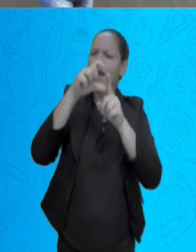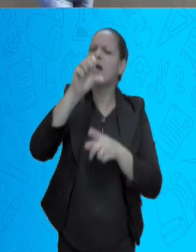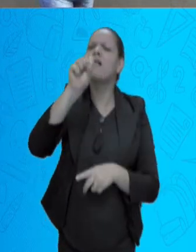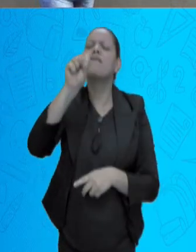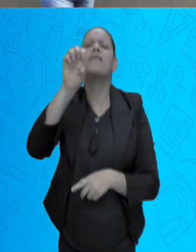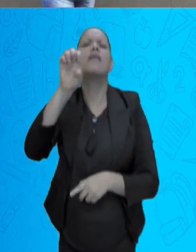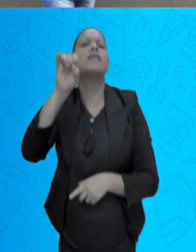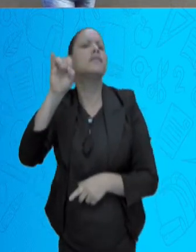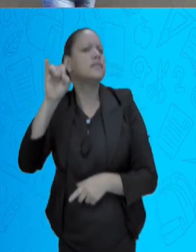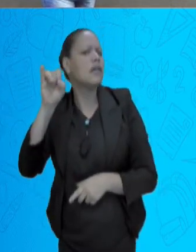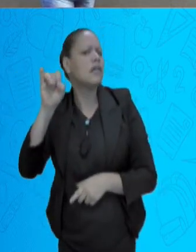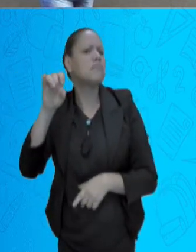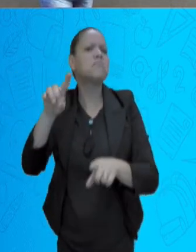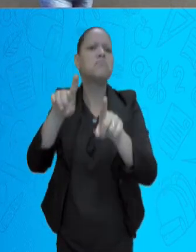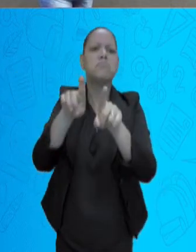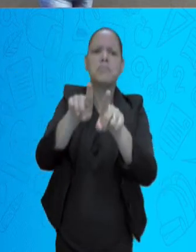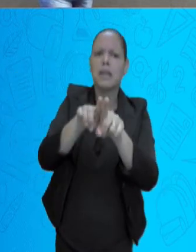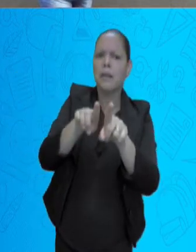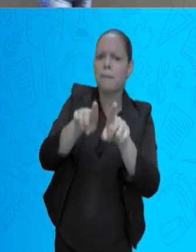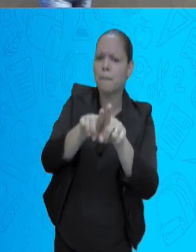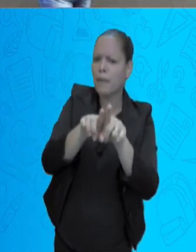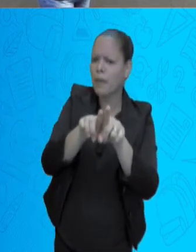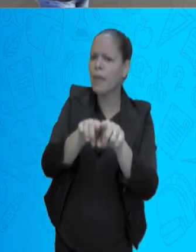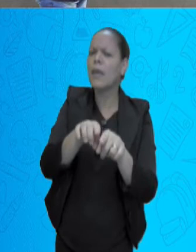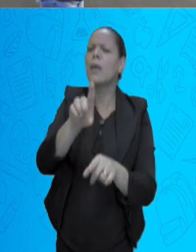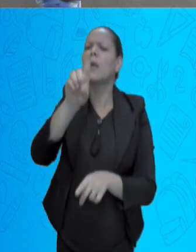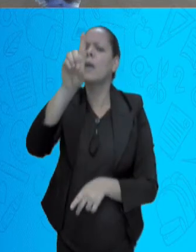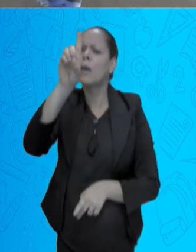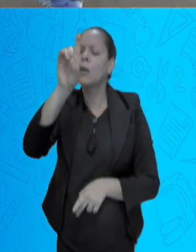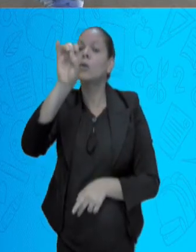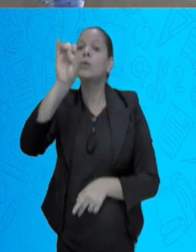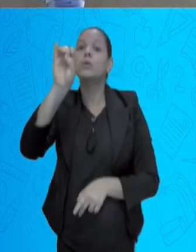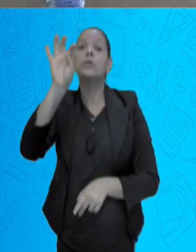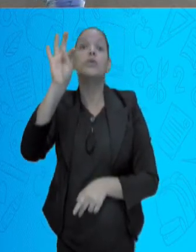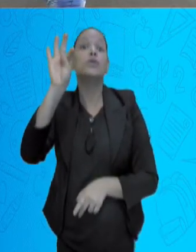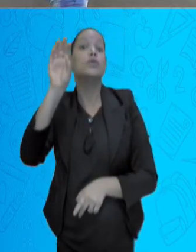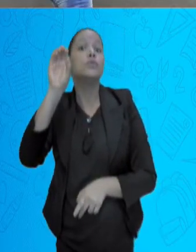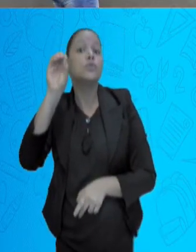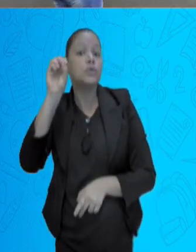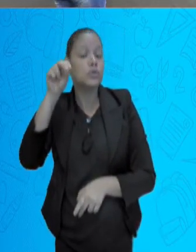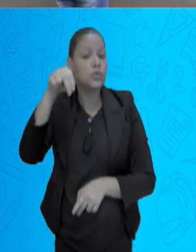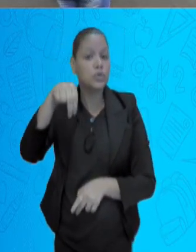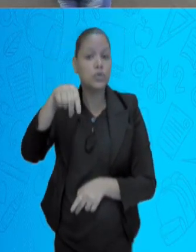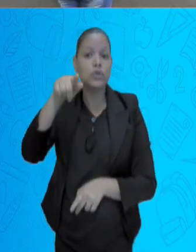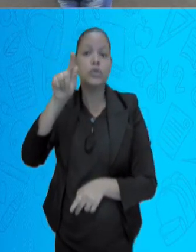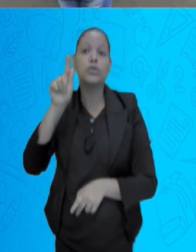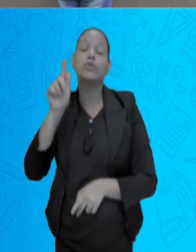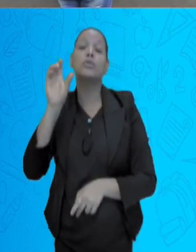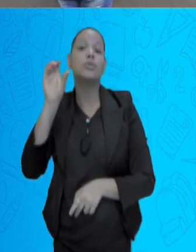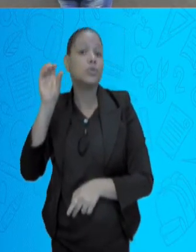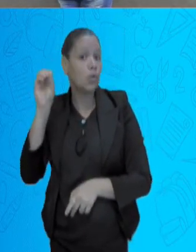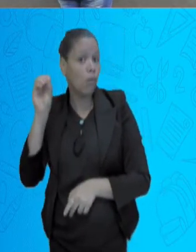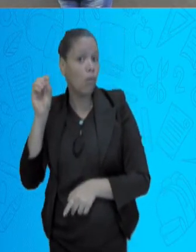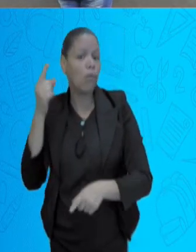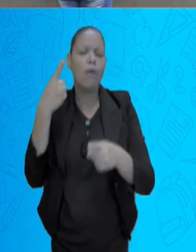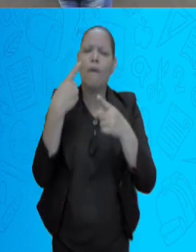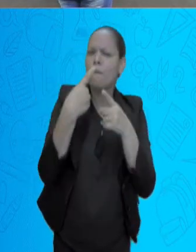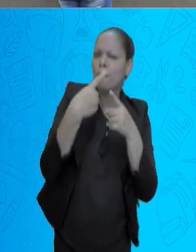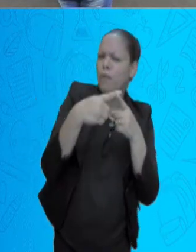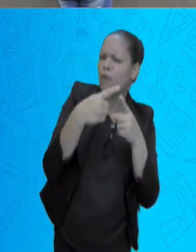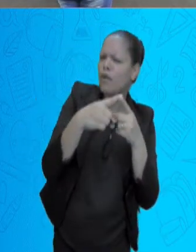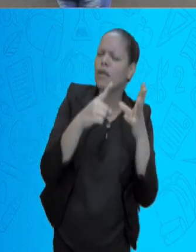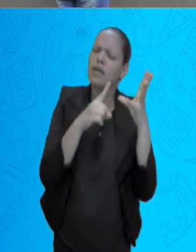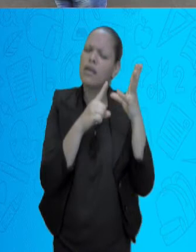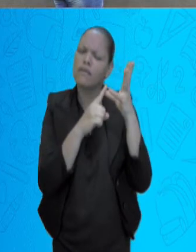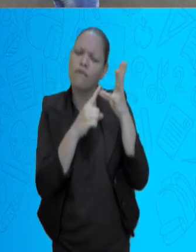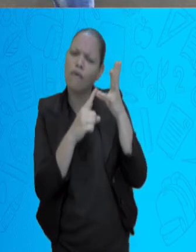também monossílaba, uma única sílaba, e ela é também um ditongo, porque as